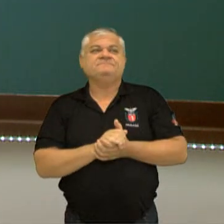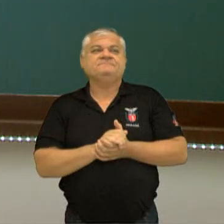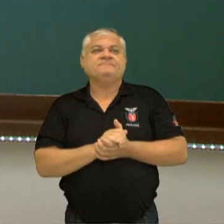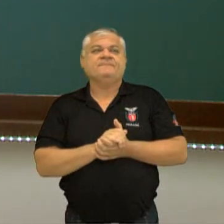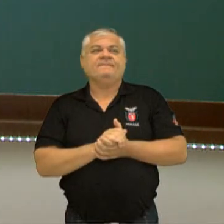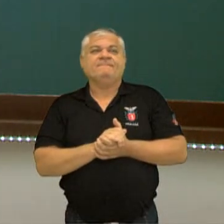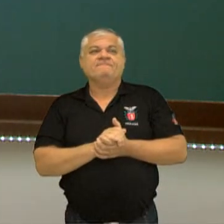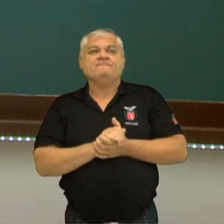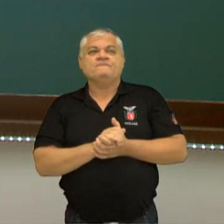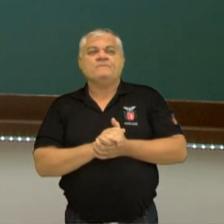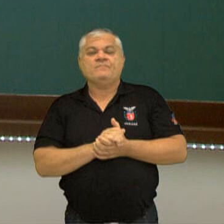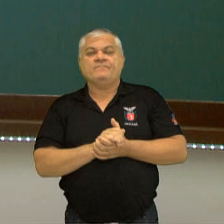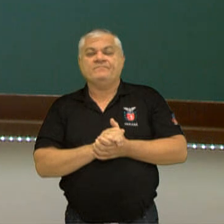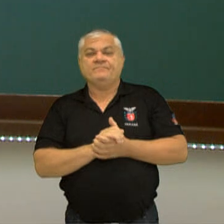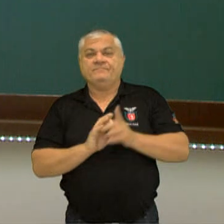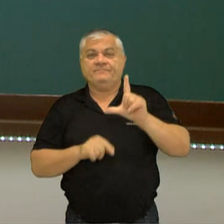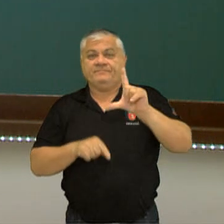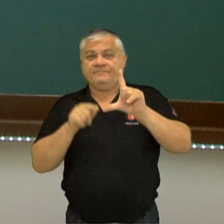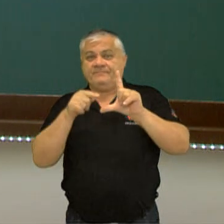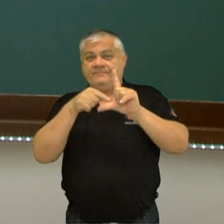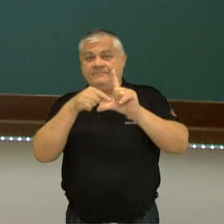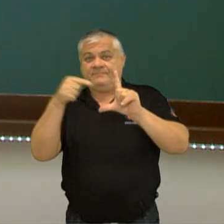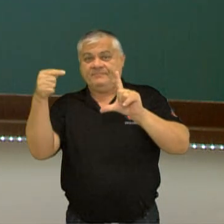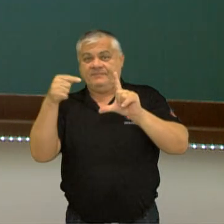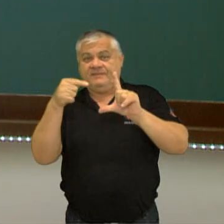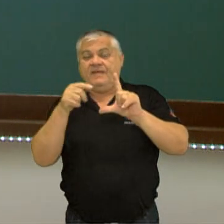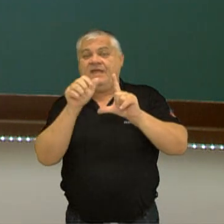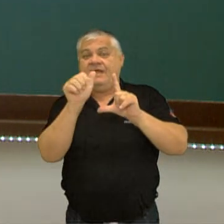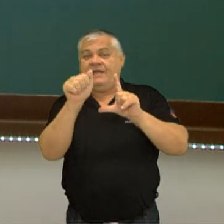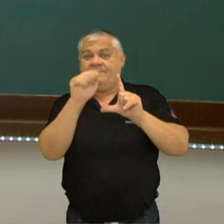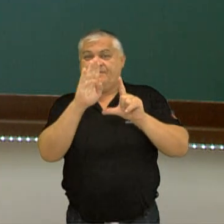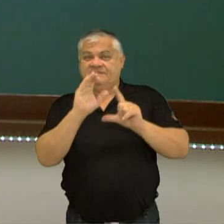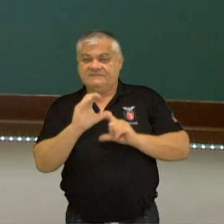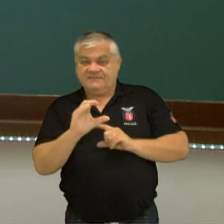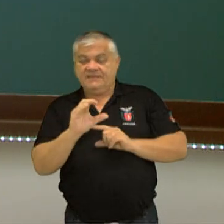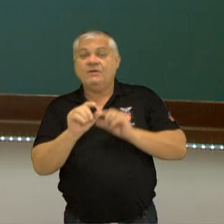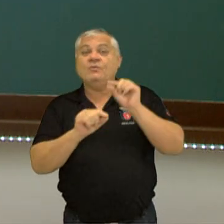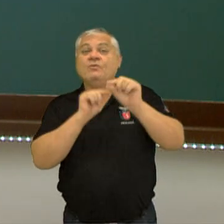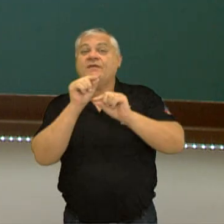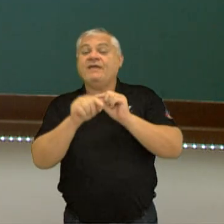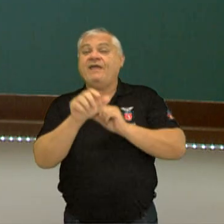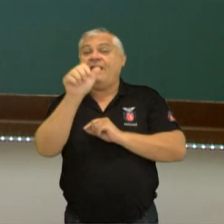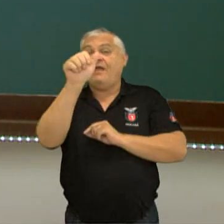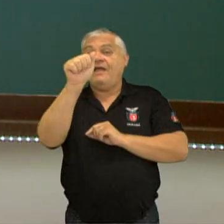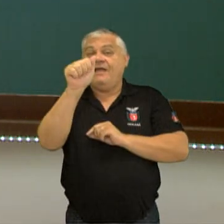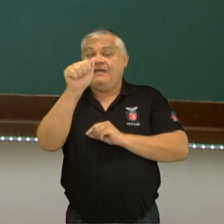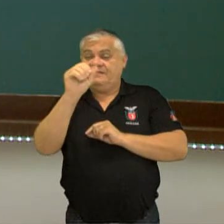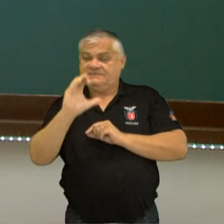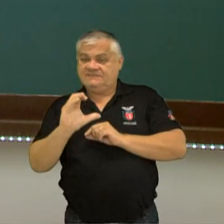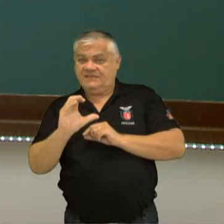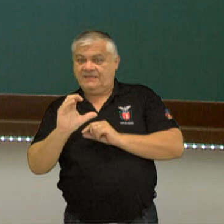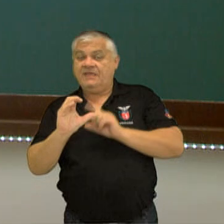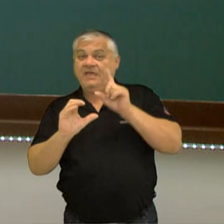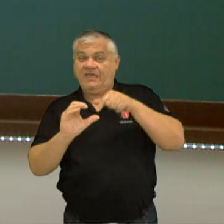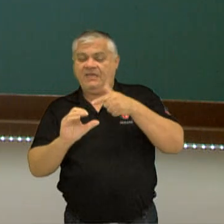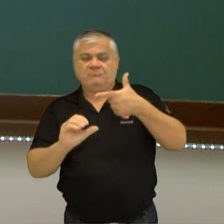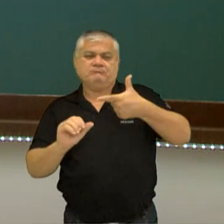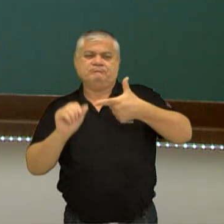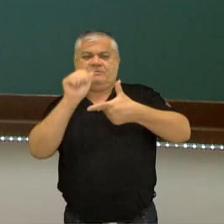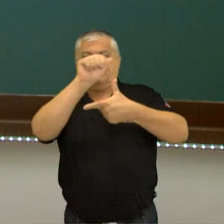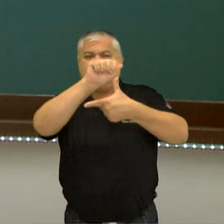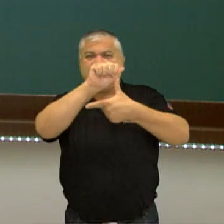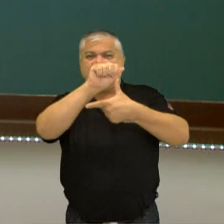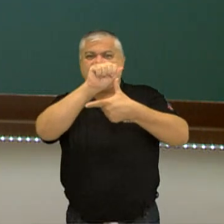então aqui se eu tenho o triângulo ABC, a distância de A até C é uma unidade e